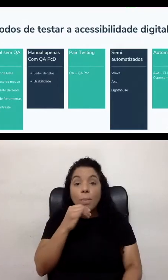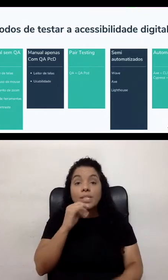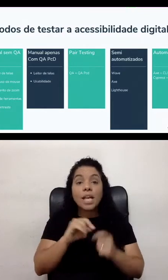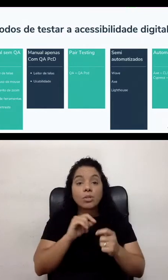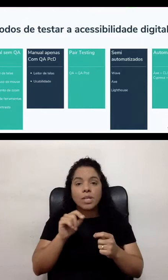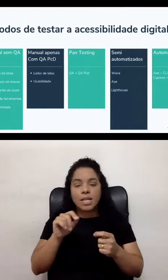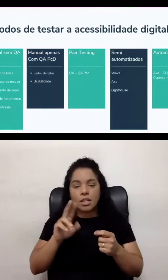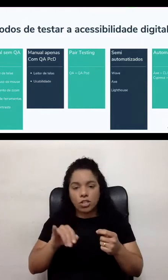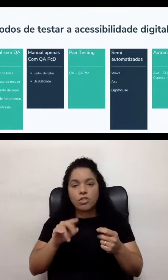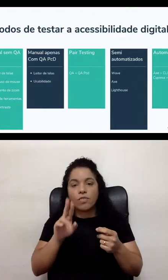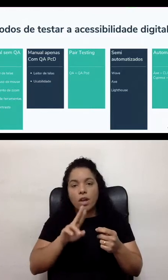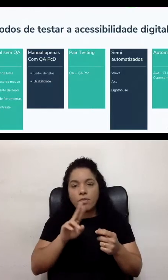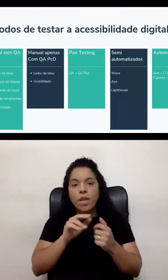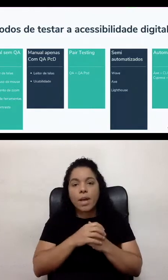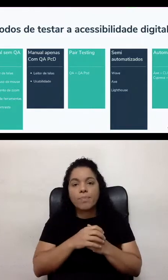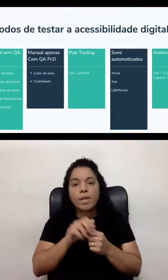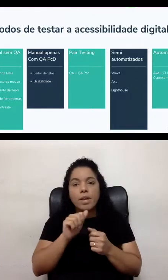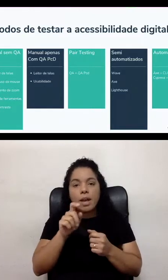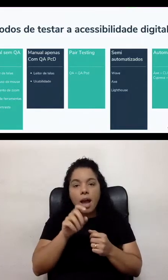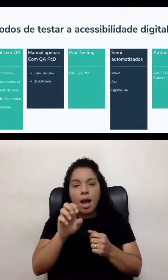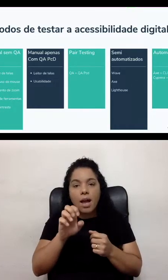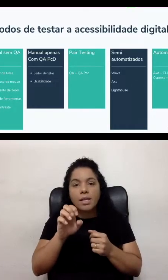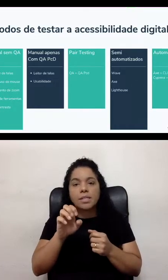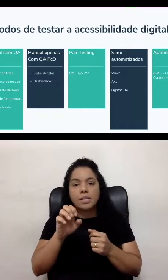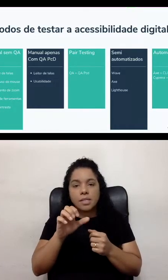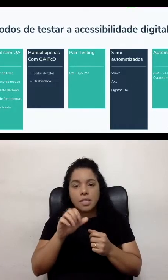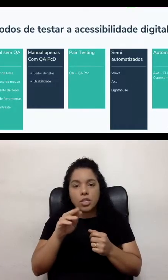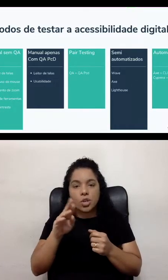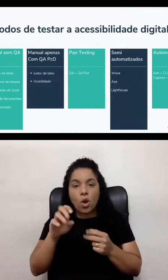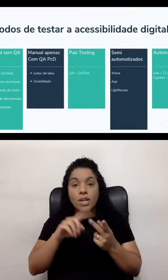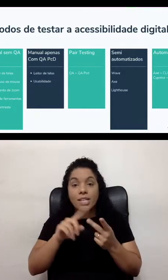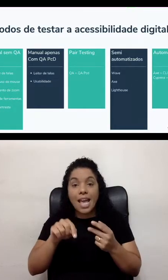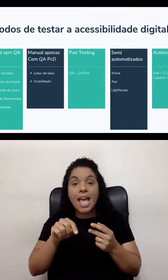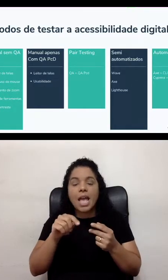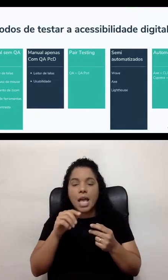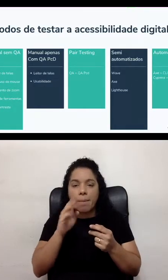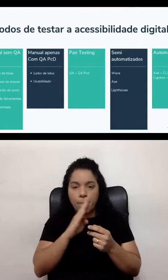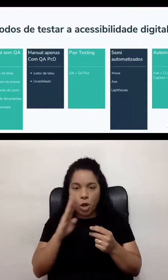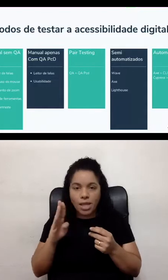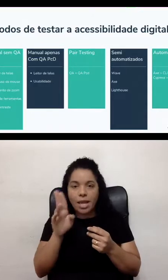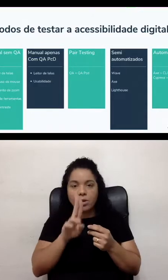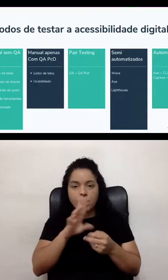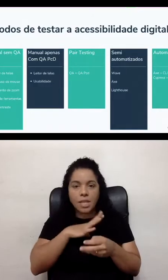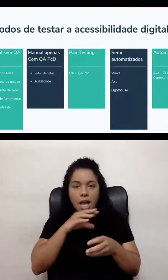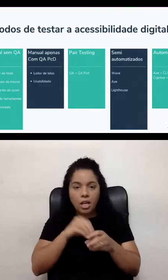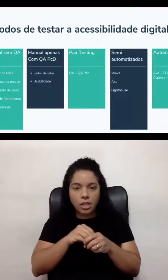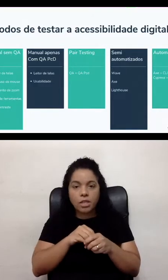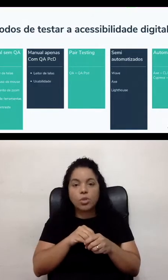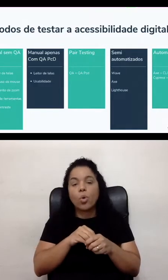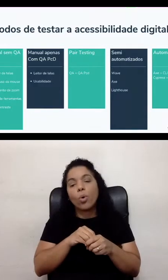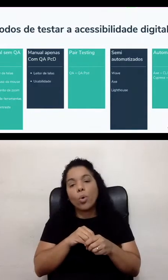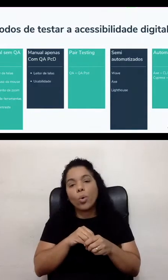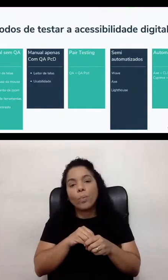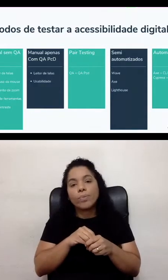que aqui a gente vai ver o Axe Core, que é uma biblioteca, sendo usada no seu